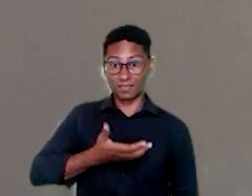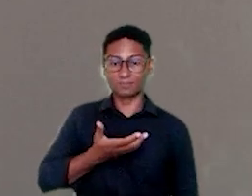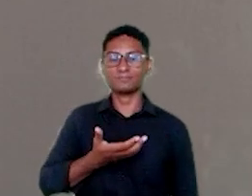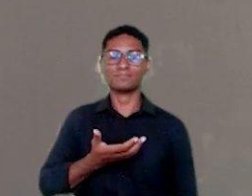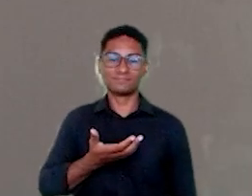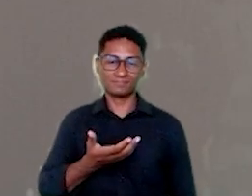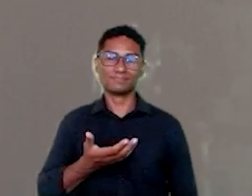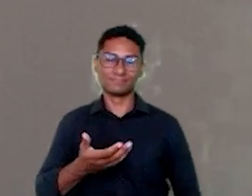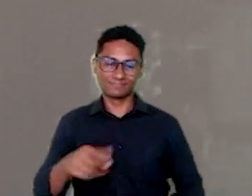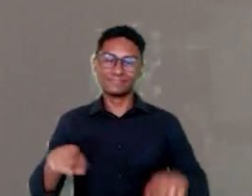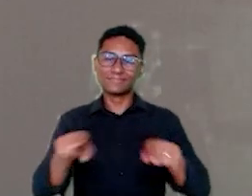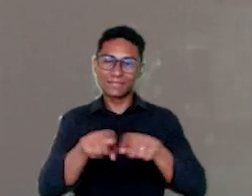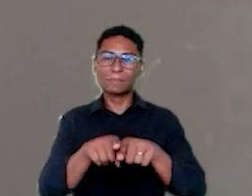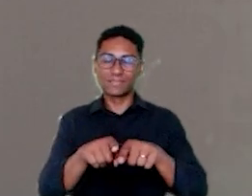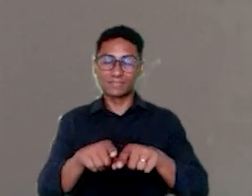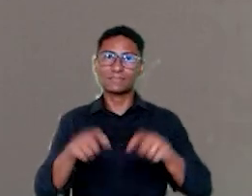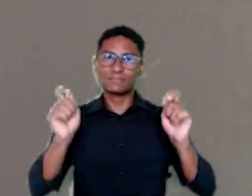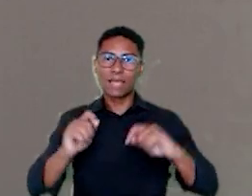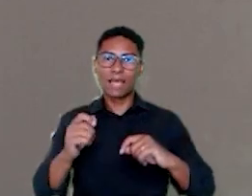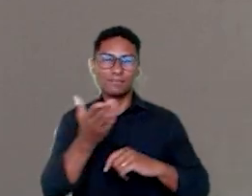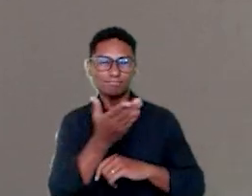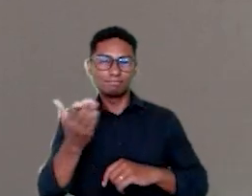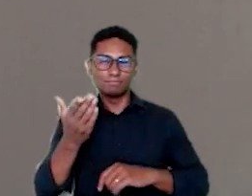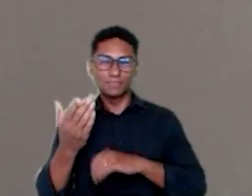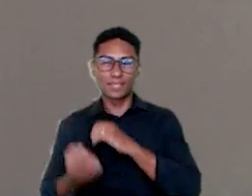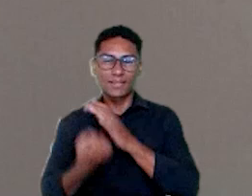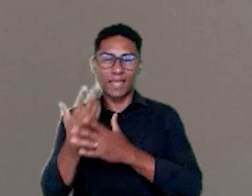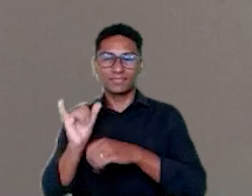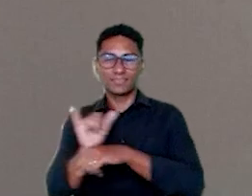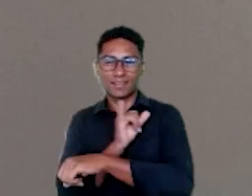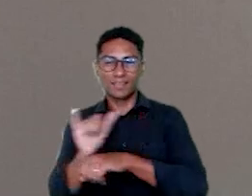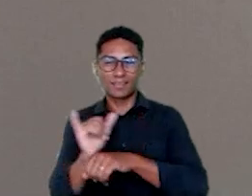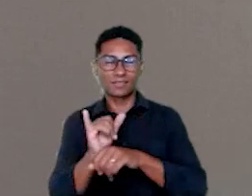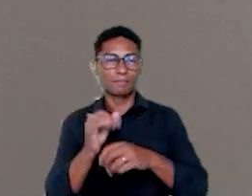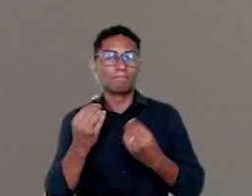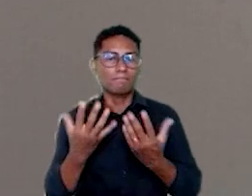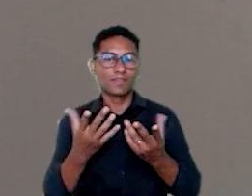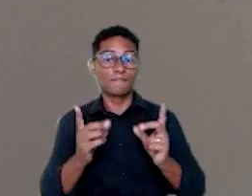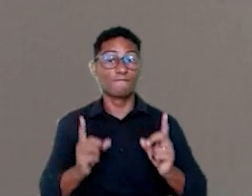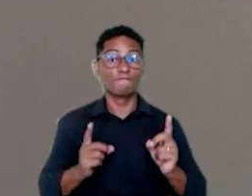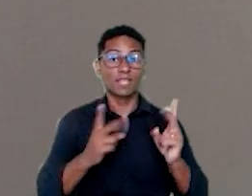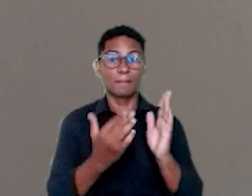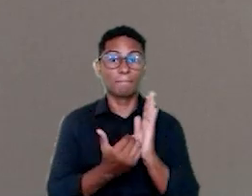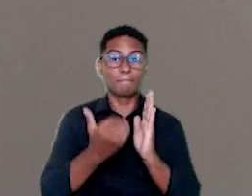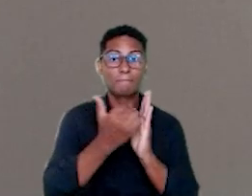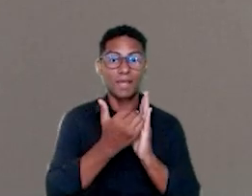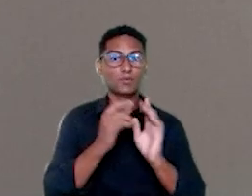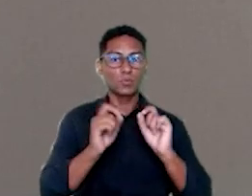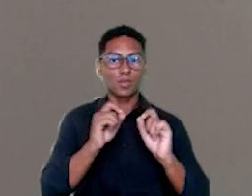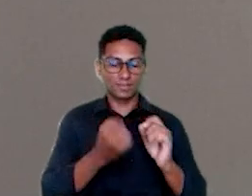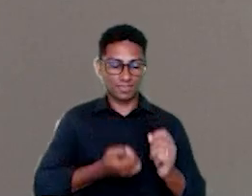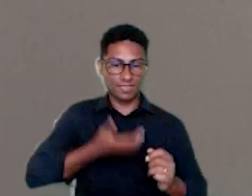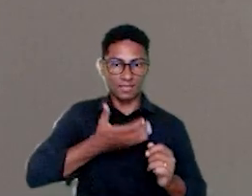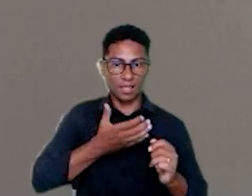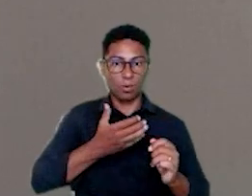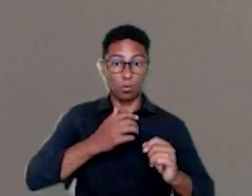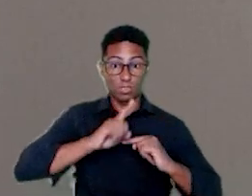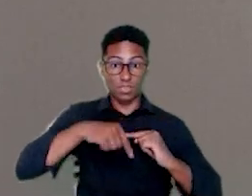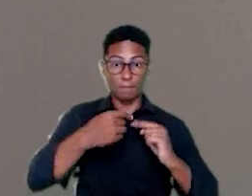um momento de criar estratégias para vender mais também depois do Natal, né? Fidelizar, claro, esse